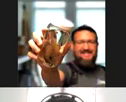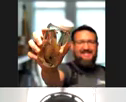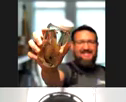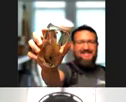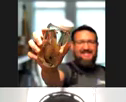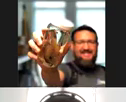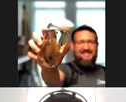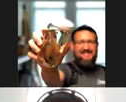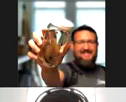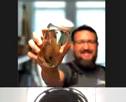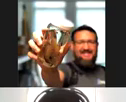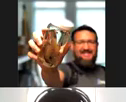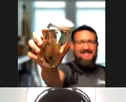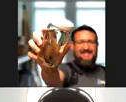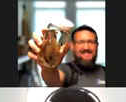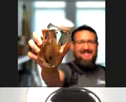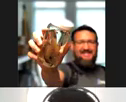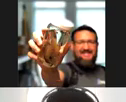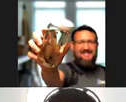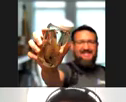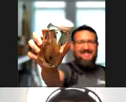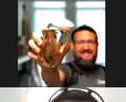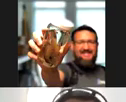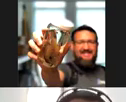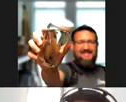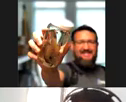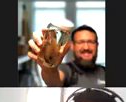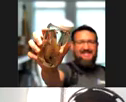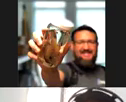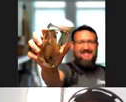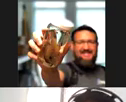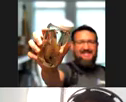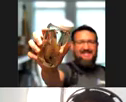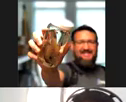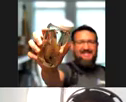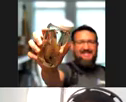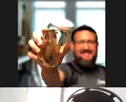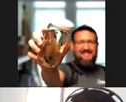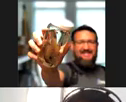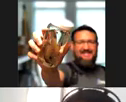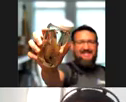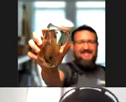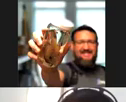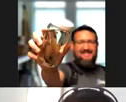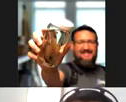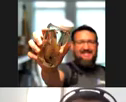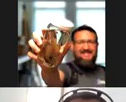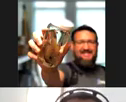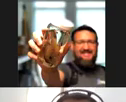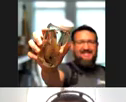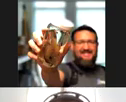só passando os resultados gerais assim, desse mundo que a gente criou e comparando também com as hipóteses e teorias,